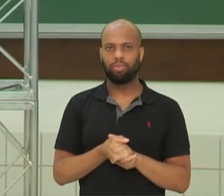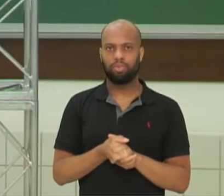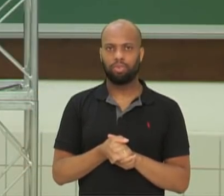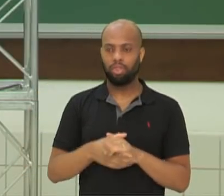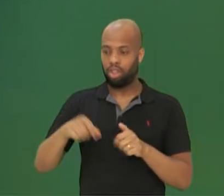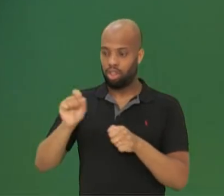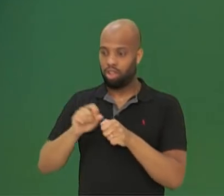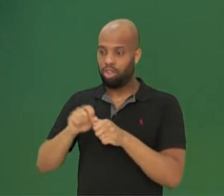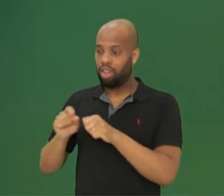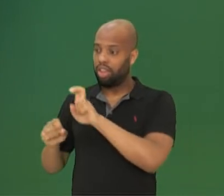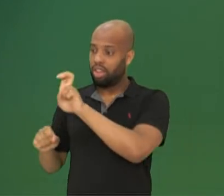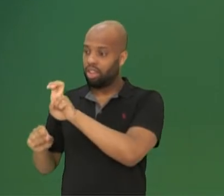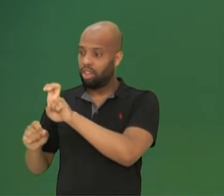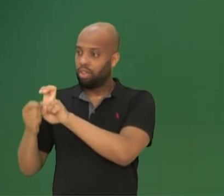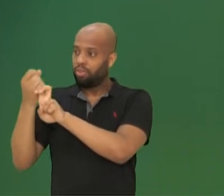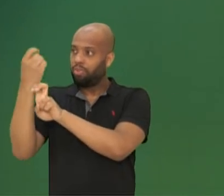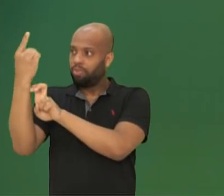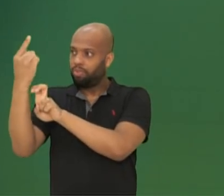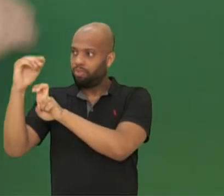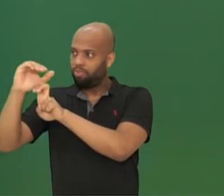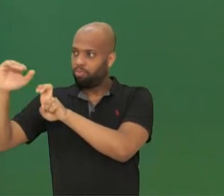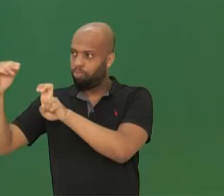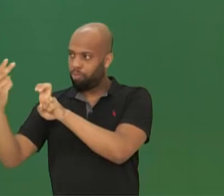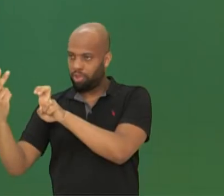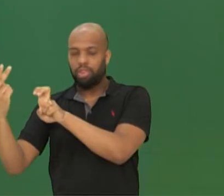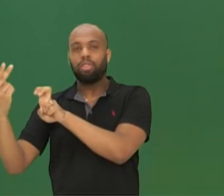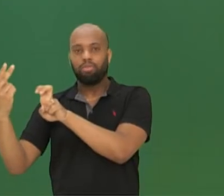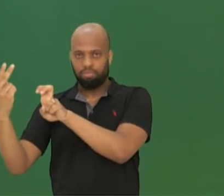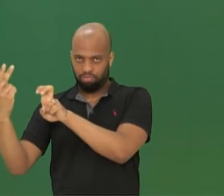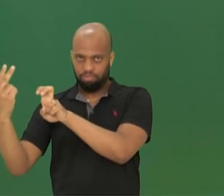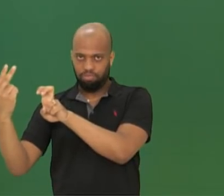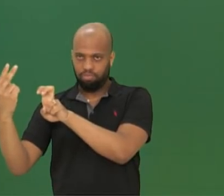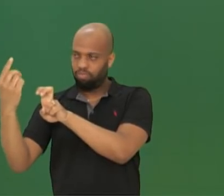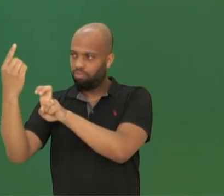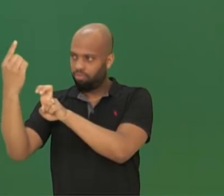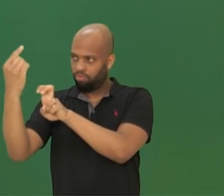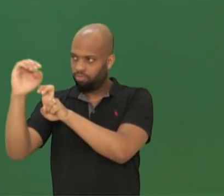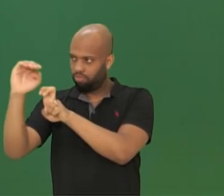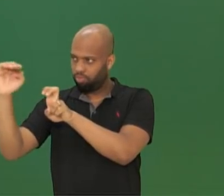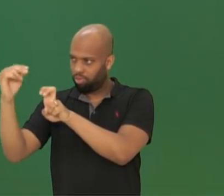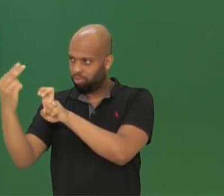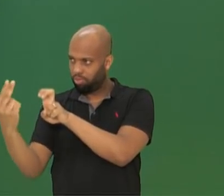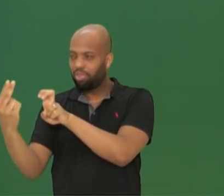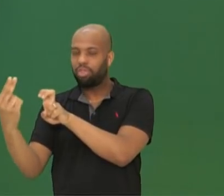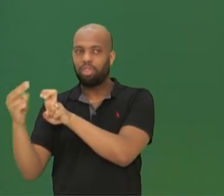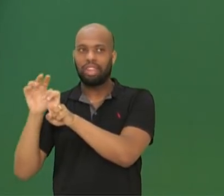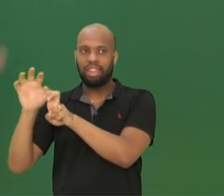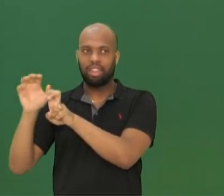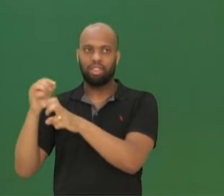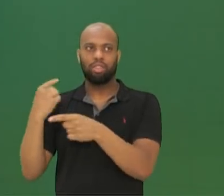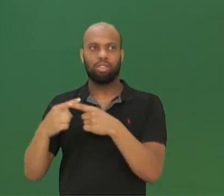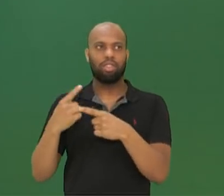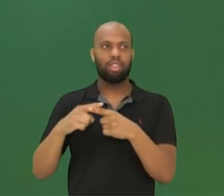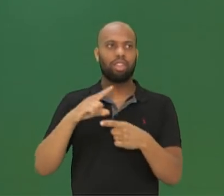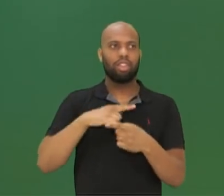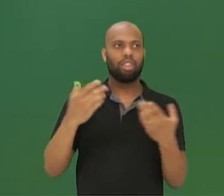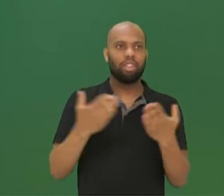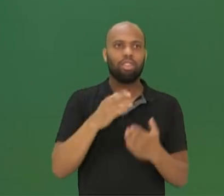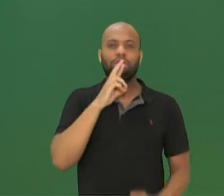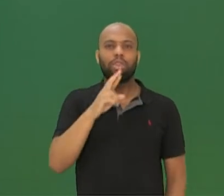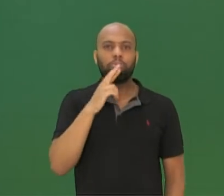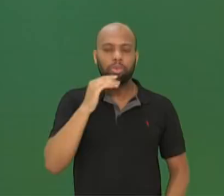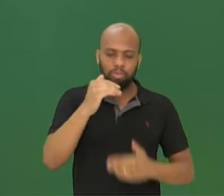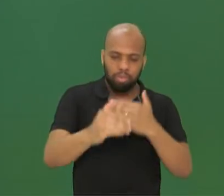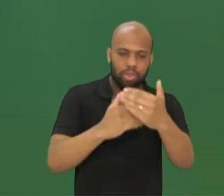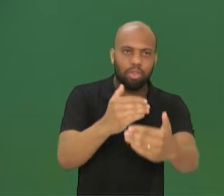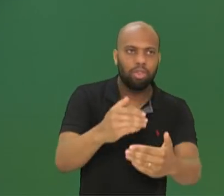o 5 elevado a meio. Veja só. Nós vamos trabalhar agora em resolução passo a